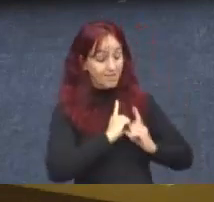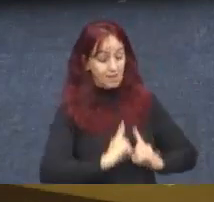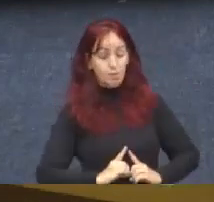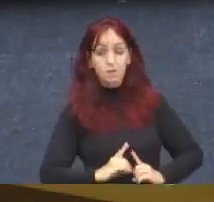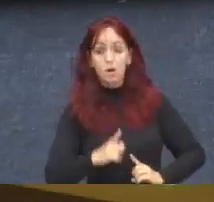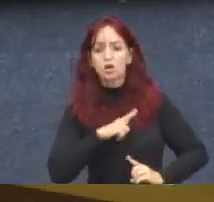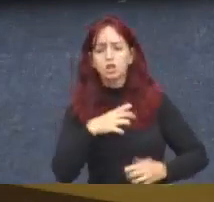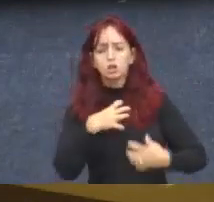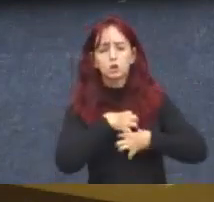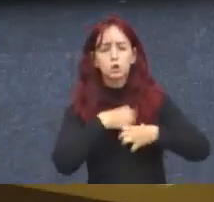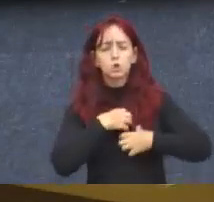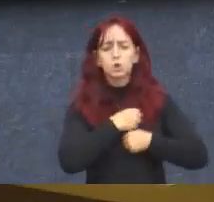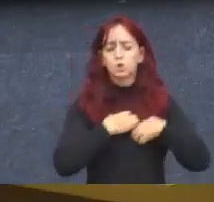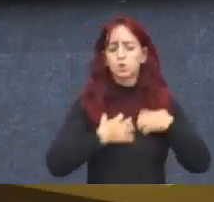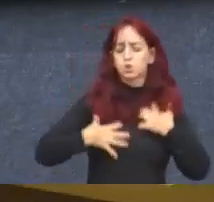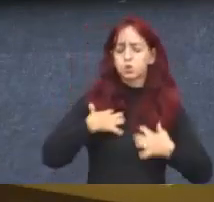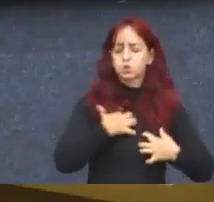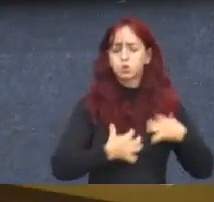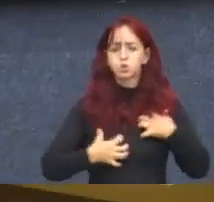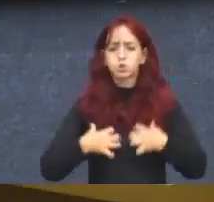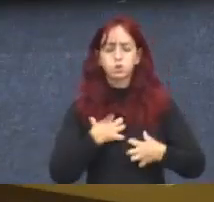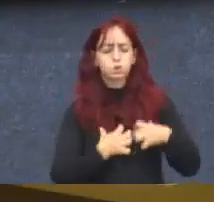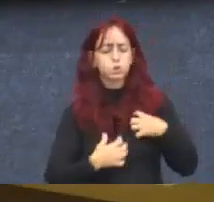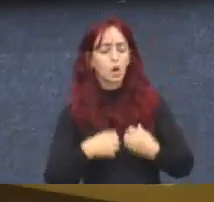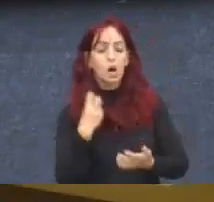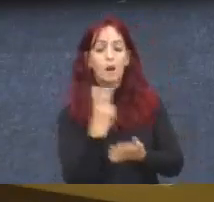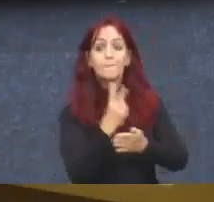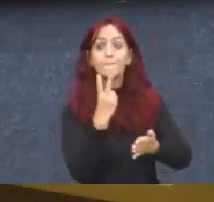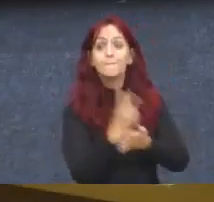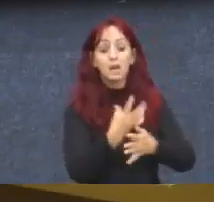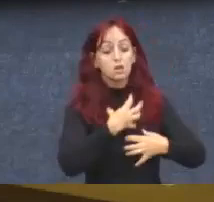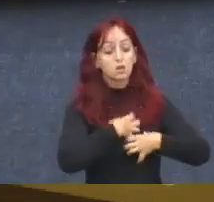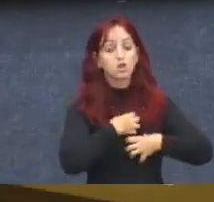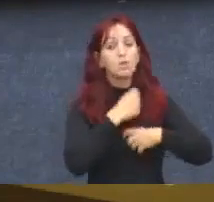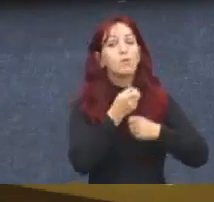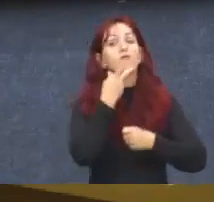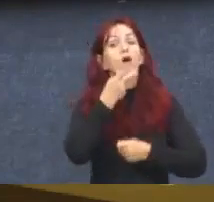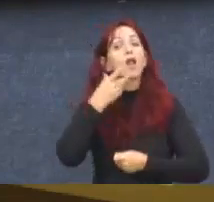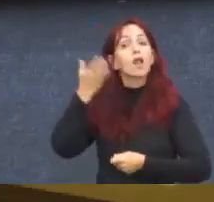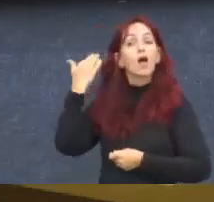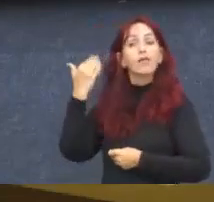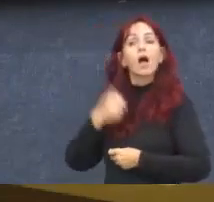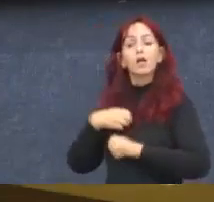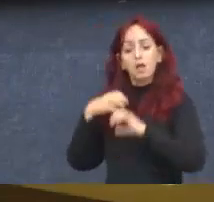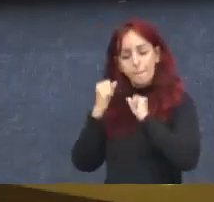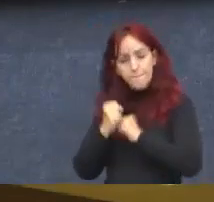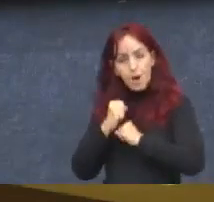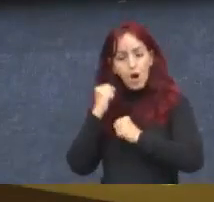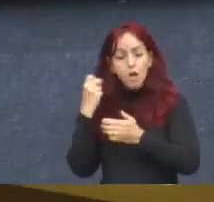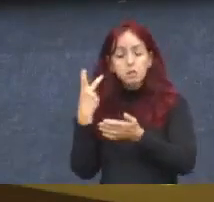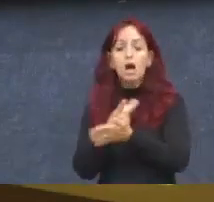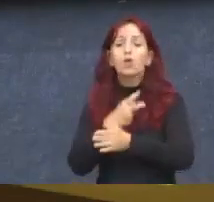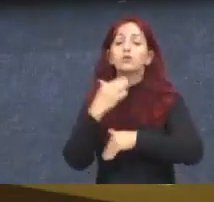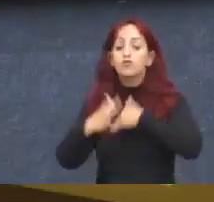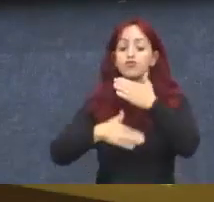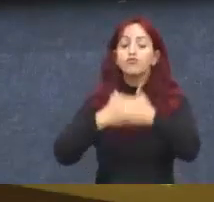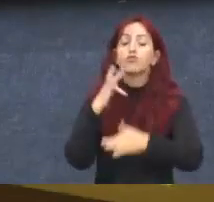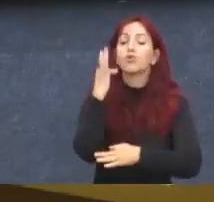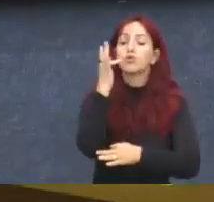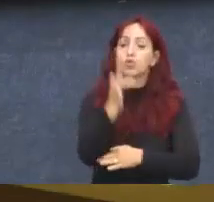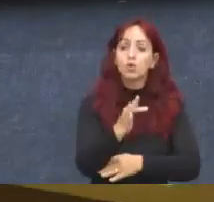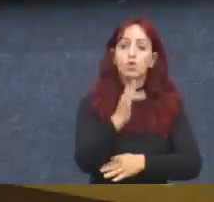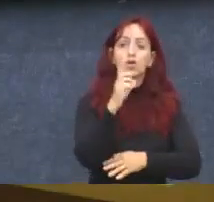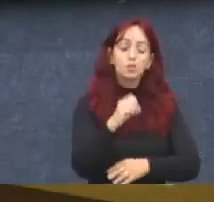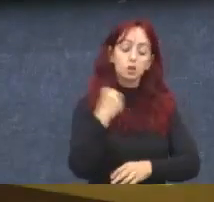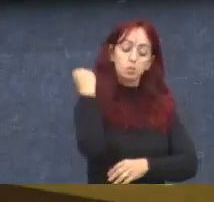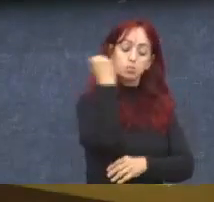sintomas de ansiedade. Os mesmos sintomas que eu falei lá atrás que poderiam levar as pessoas a cometerem ataques no